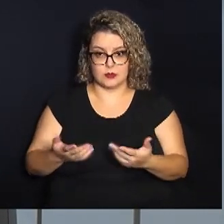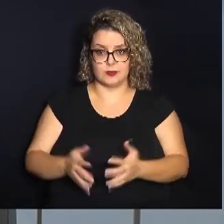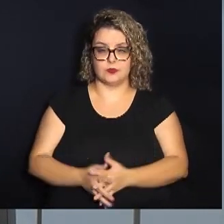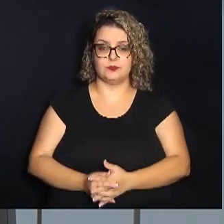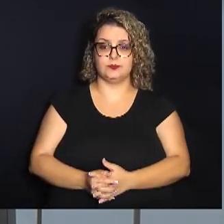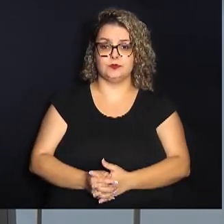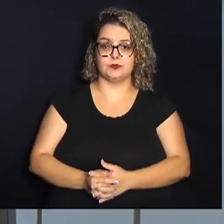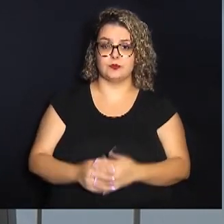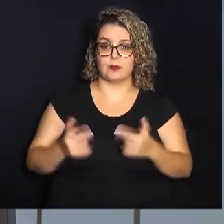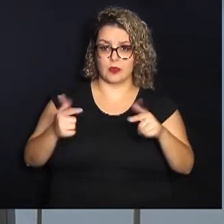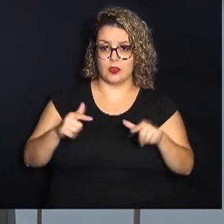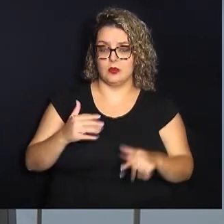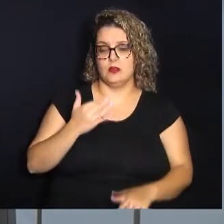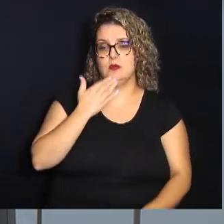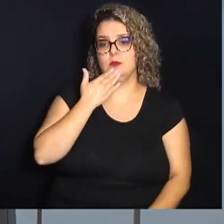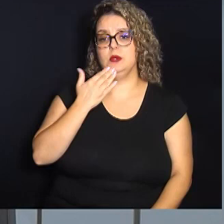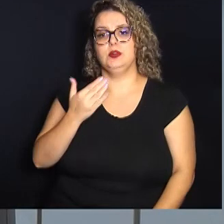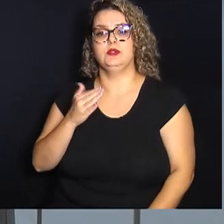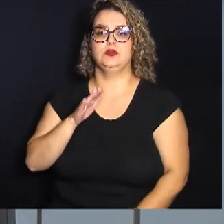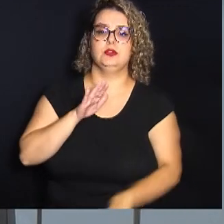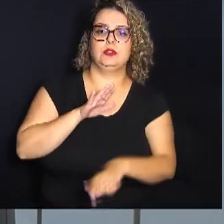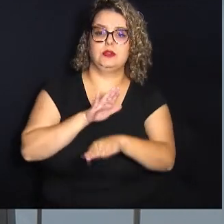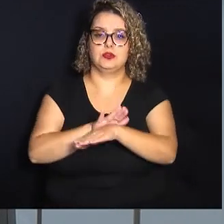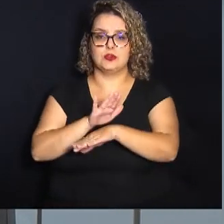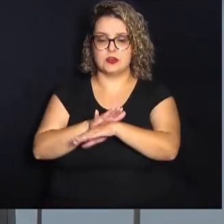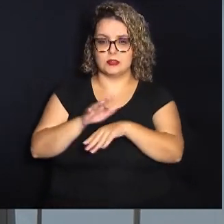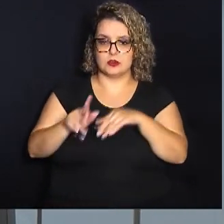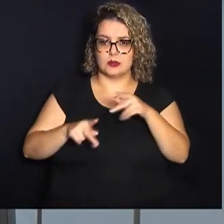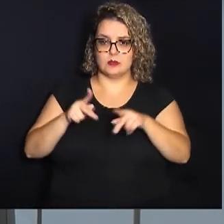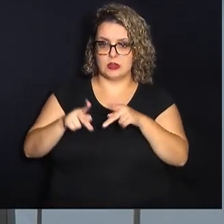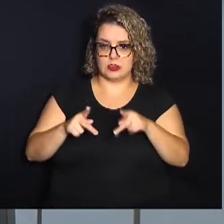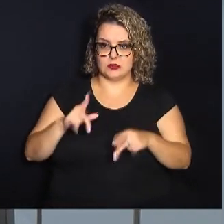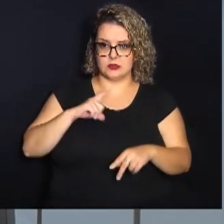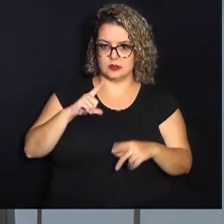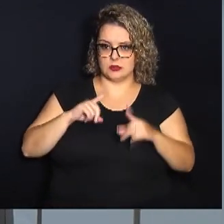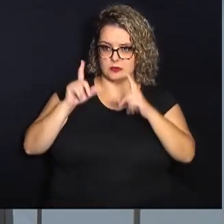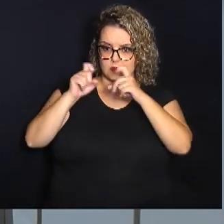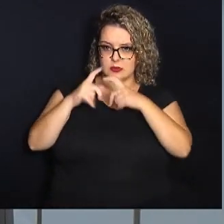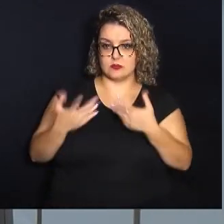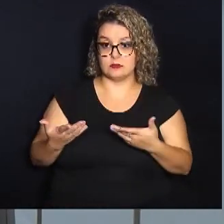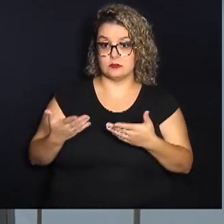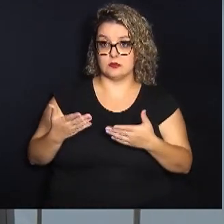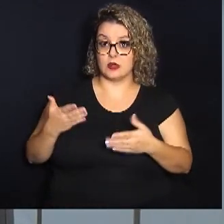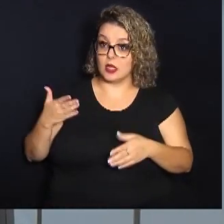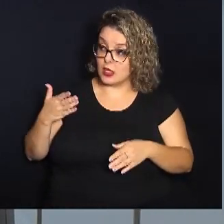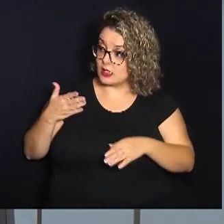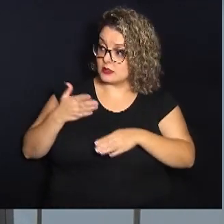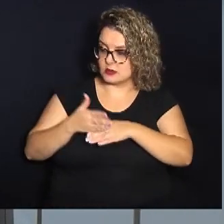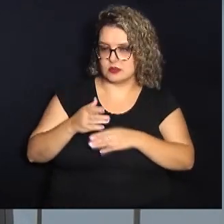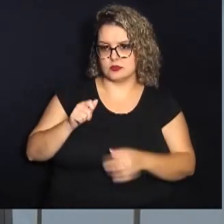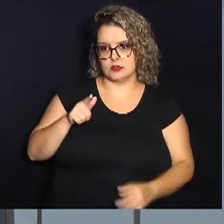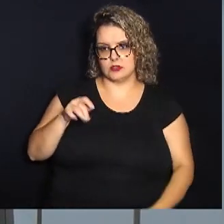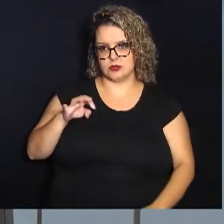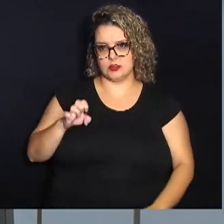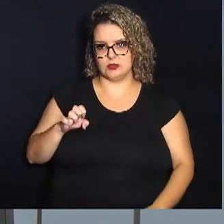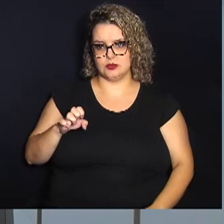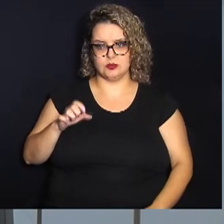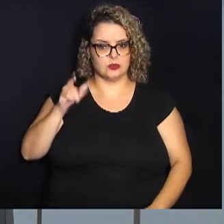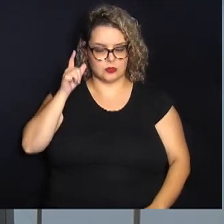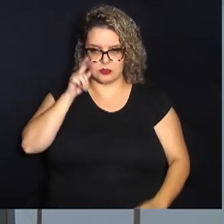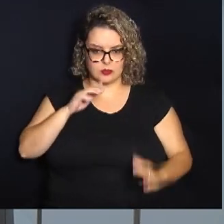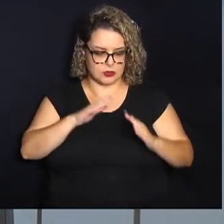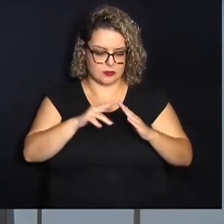espaço que eu gostaria de pedir até o auxílio da população. A gente tem uma dificuldade, às vezes, de acesso desse agente. Tá. Então, hoje, pelo